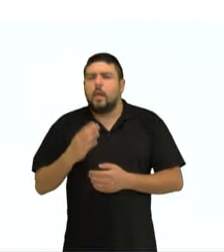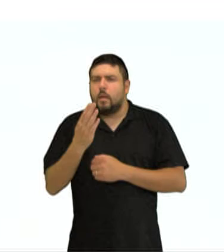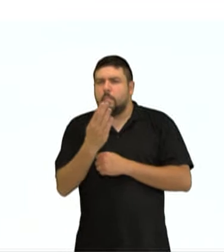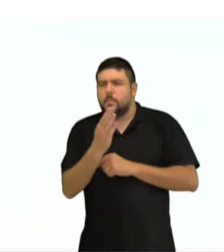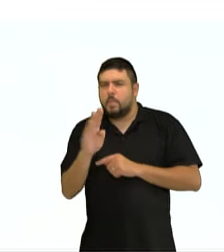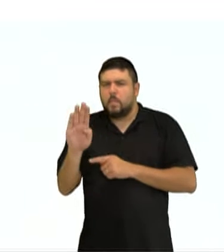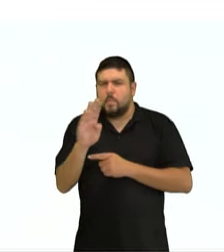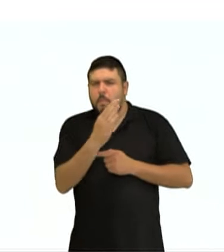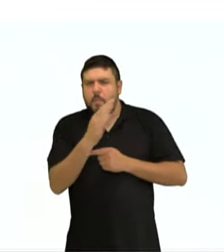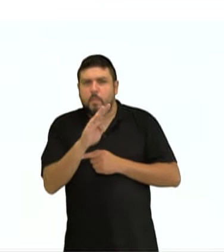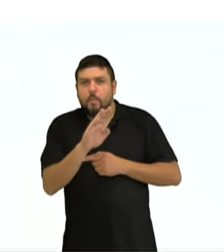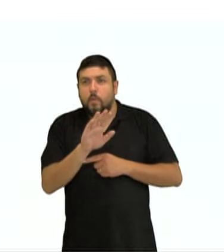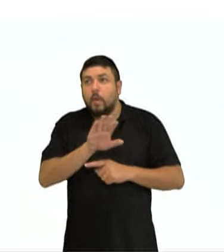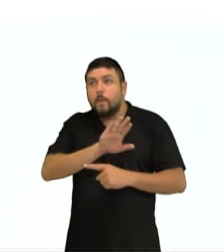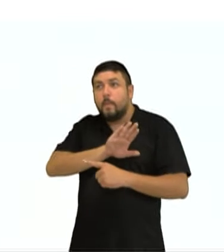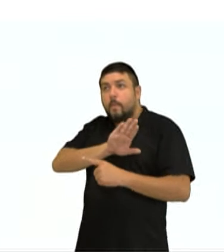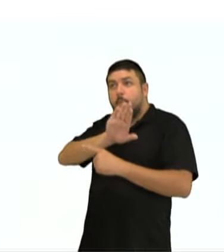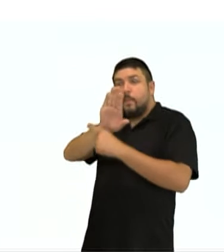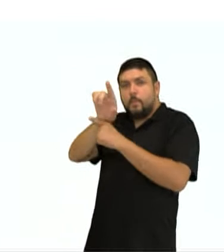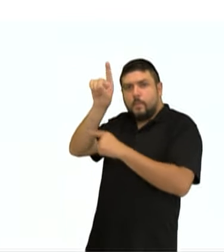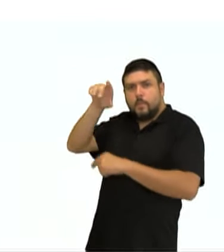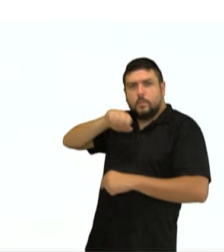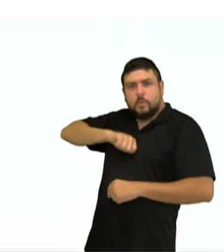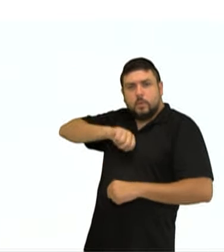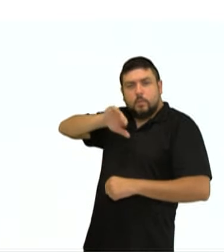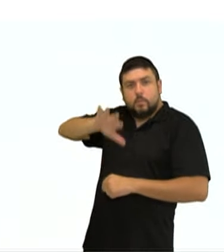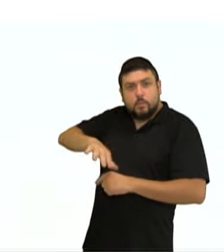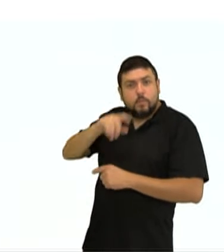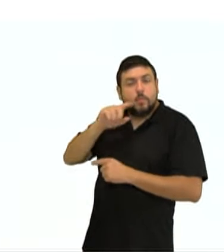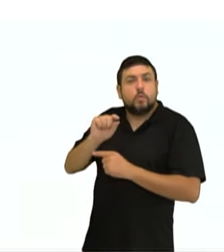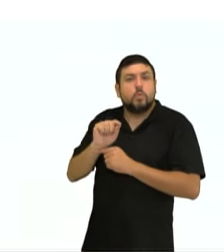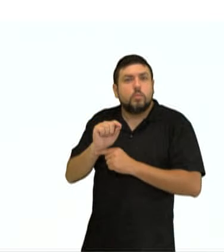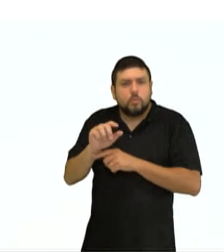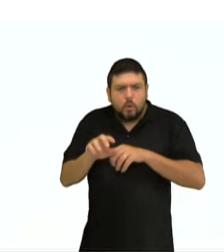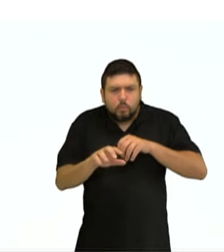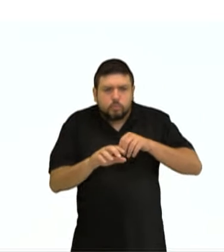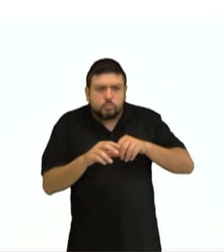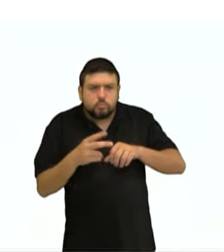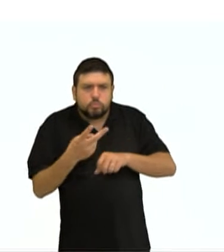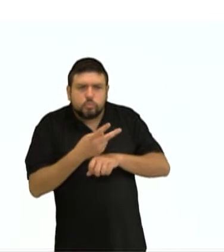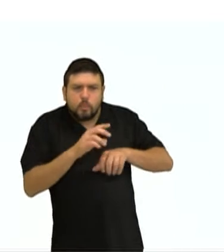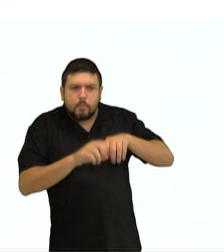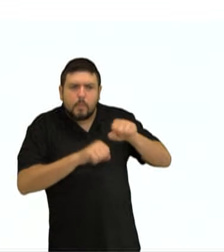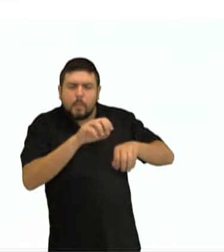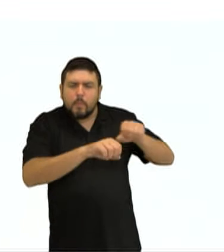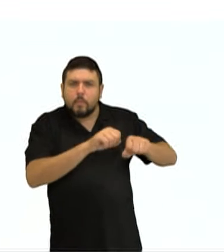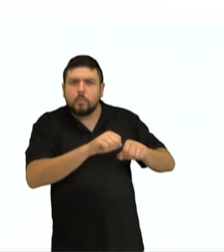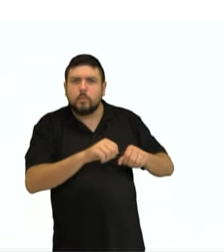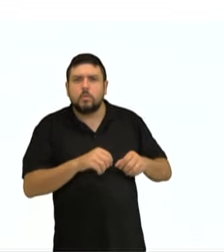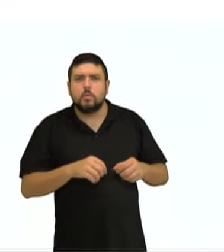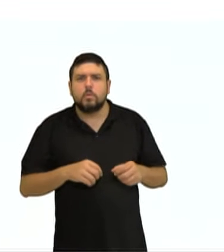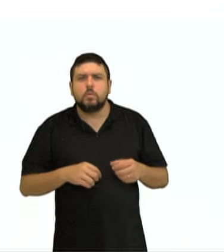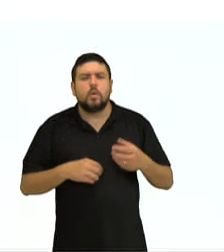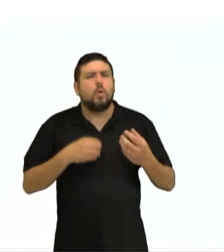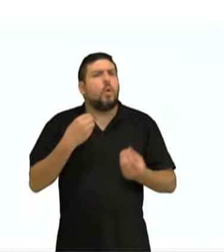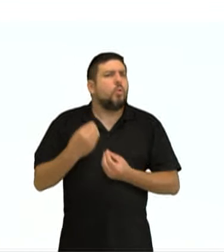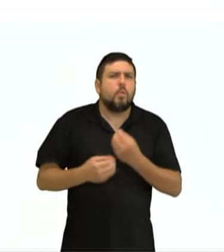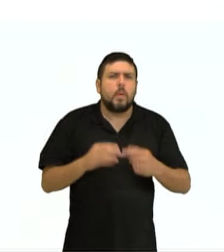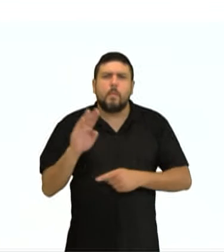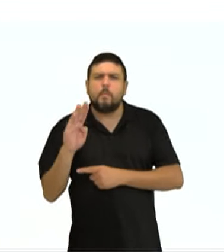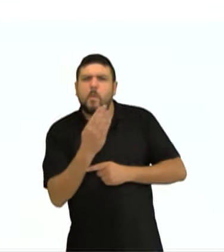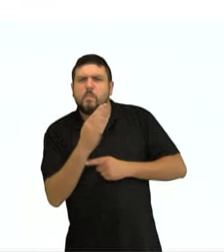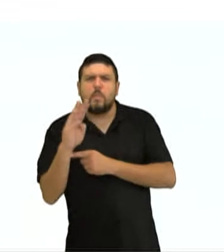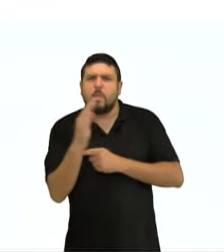a conhecer e ocupar o território no interior do Brasil? Como que você acredita que as bandeiras interferiram na vida dos